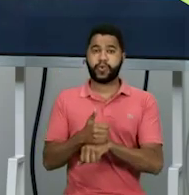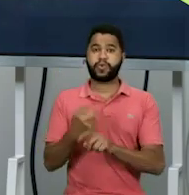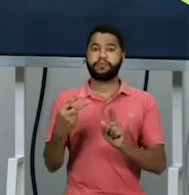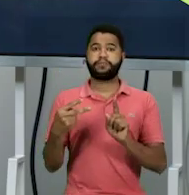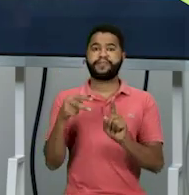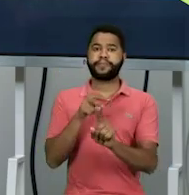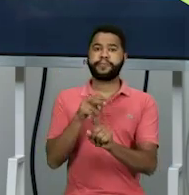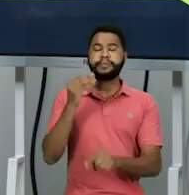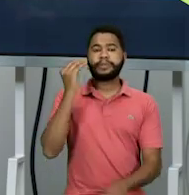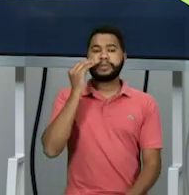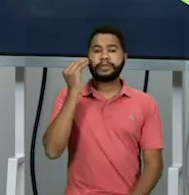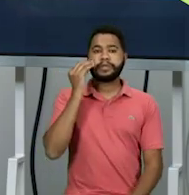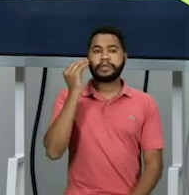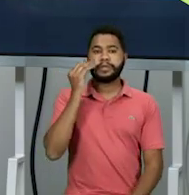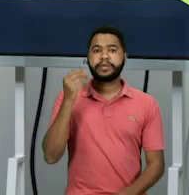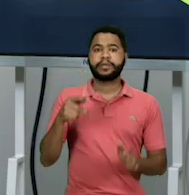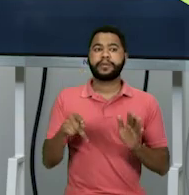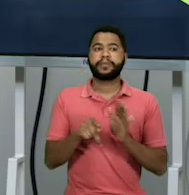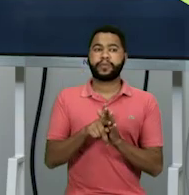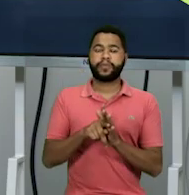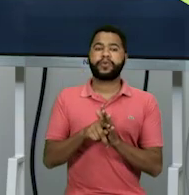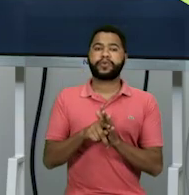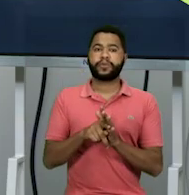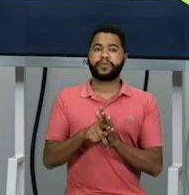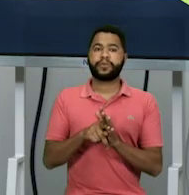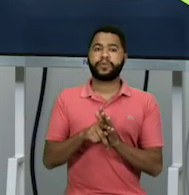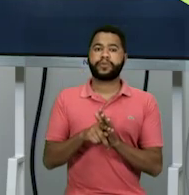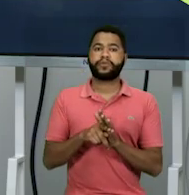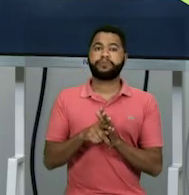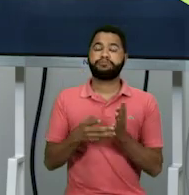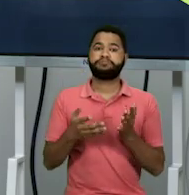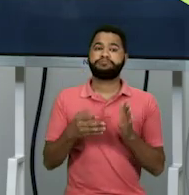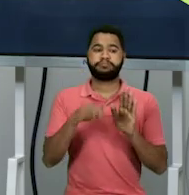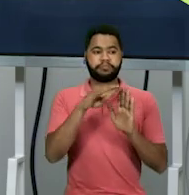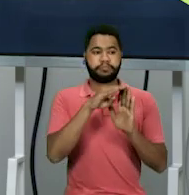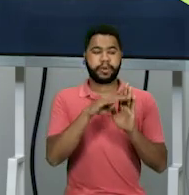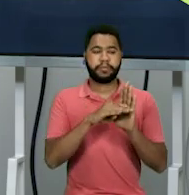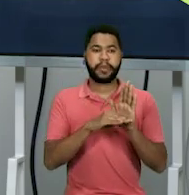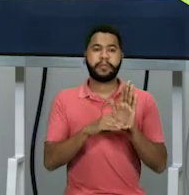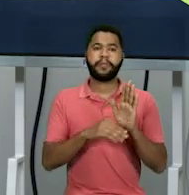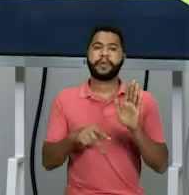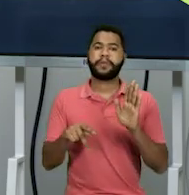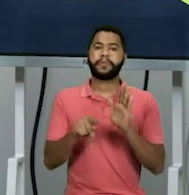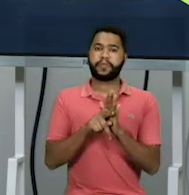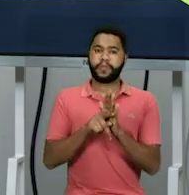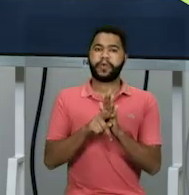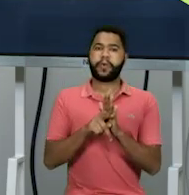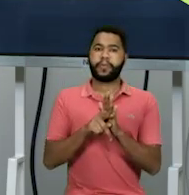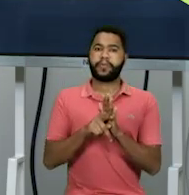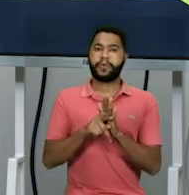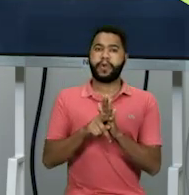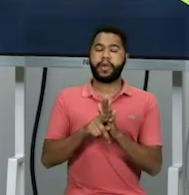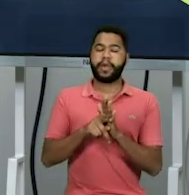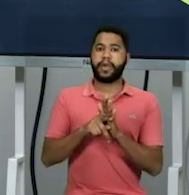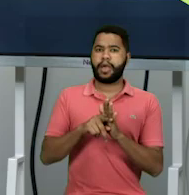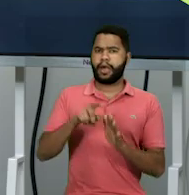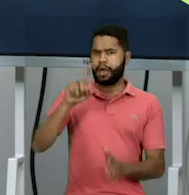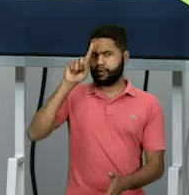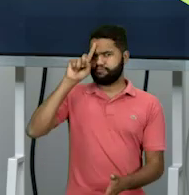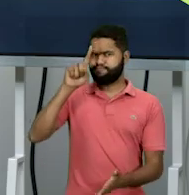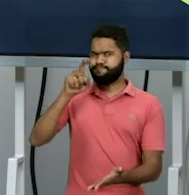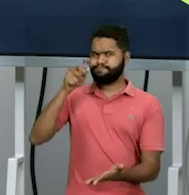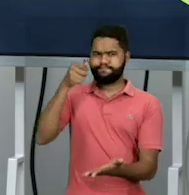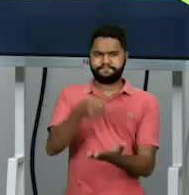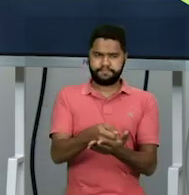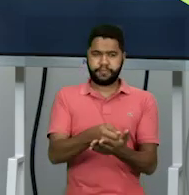a tentativa de instituir, a instituição de um regime autoritário, né, com uma aproximação